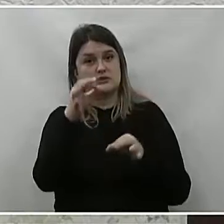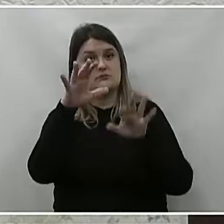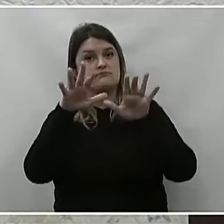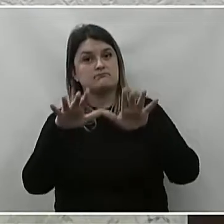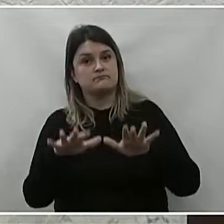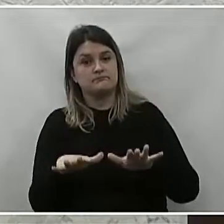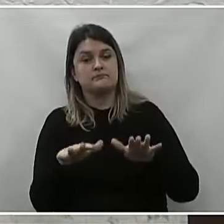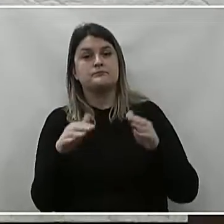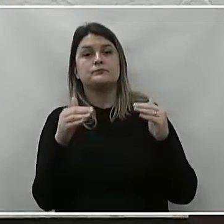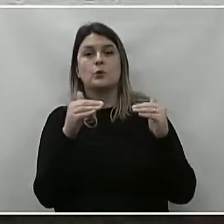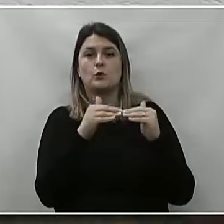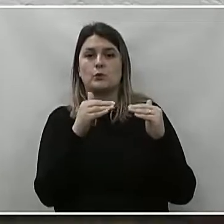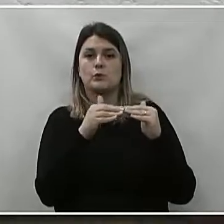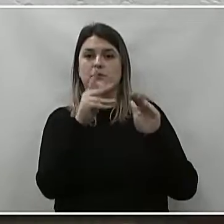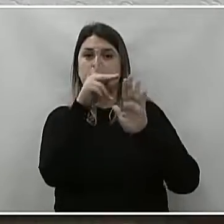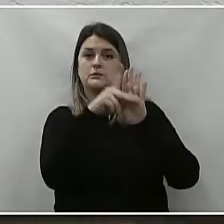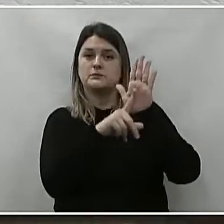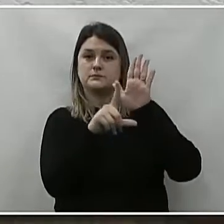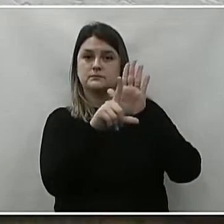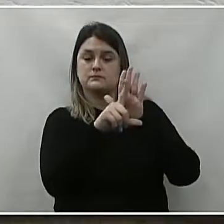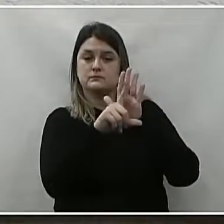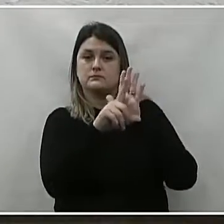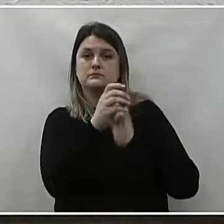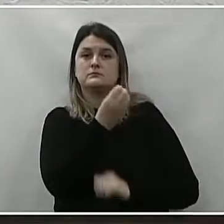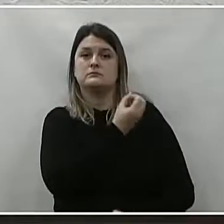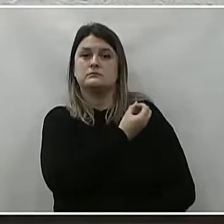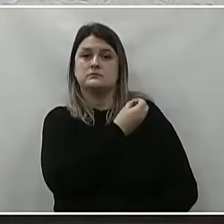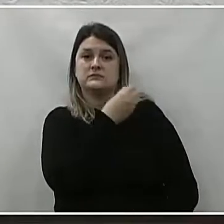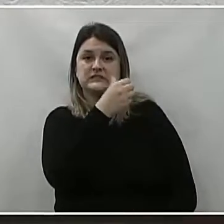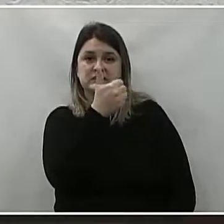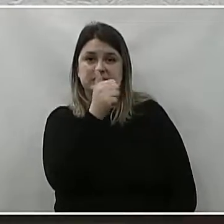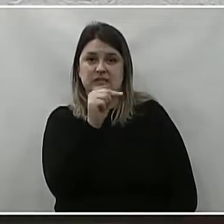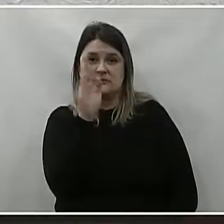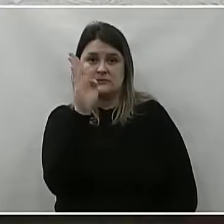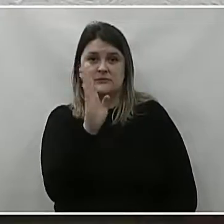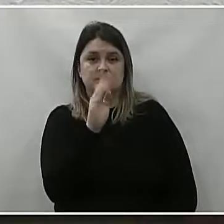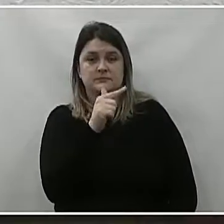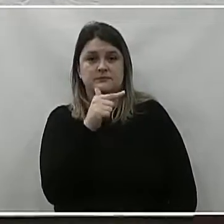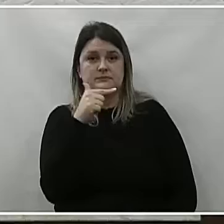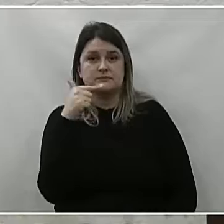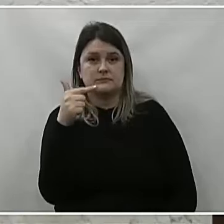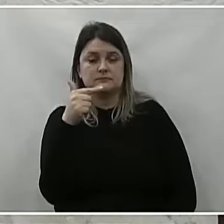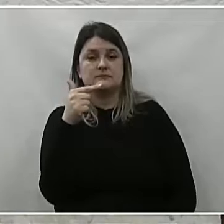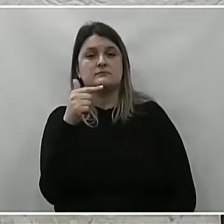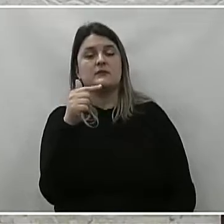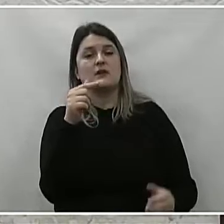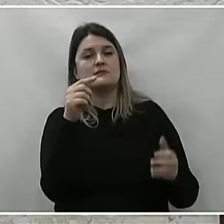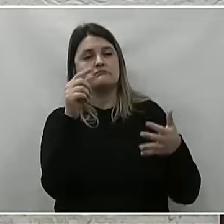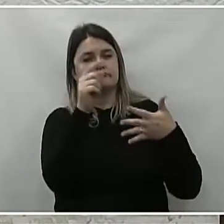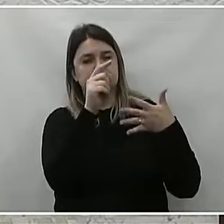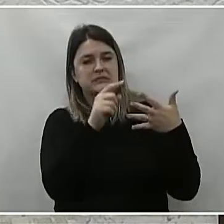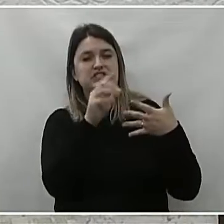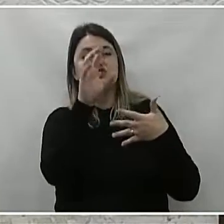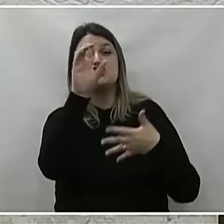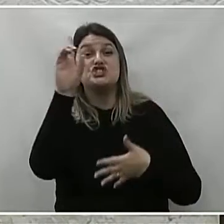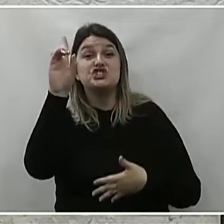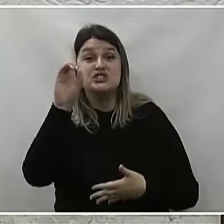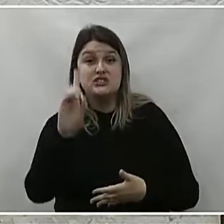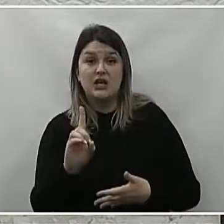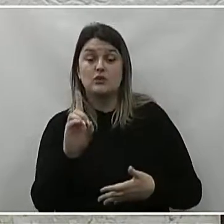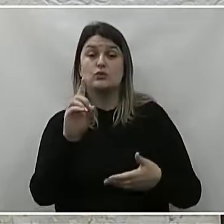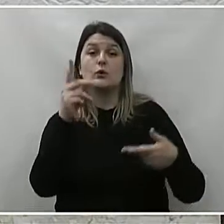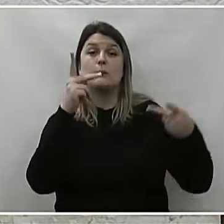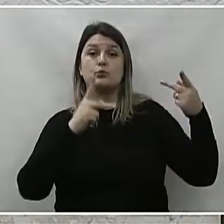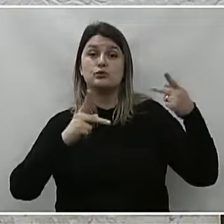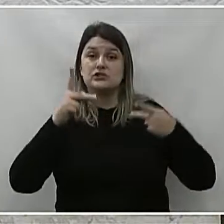e Redação Final. Favorável ao Projeto de Lei Ordinária, de número 17 de 2022. Estabelece direito e consolida a